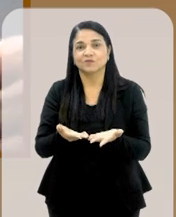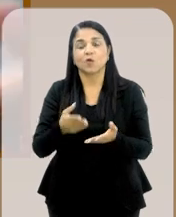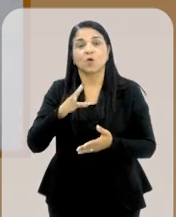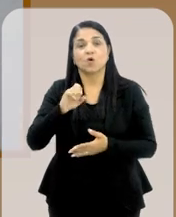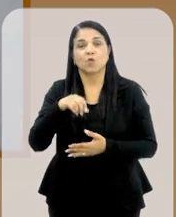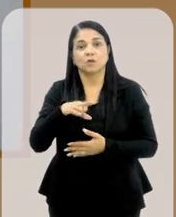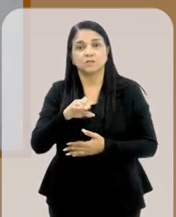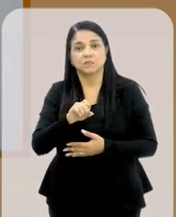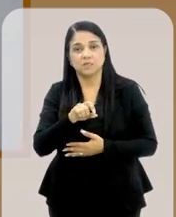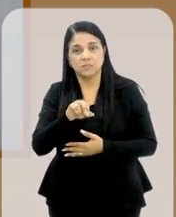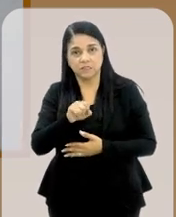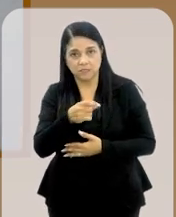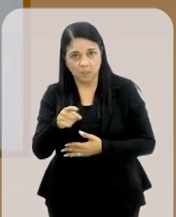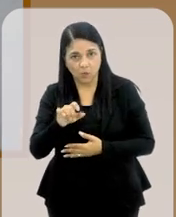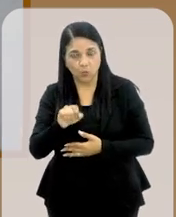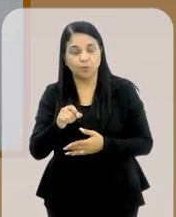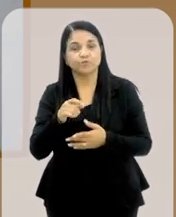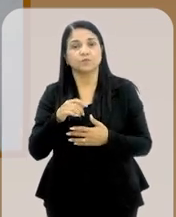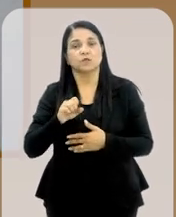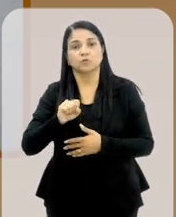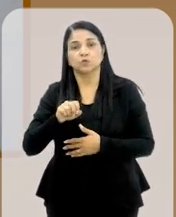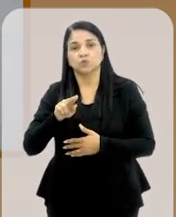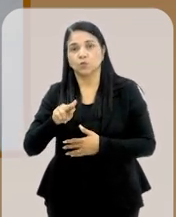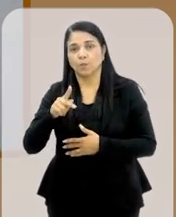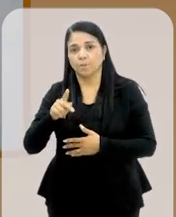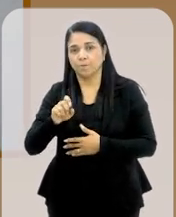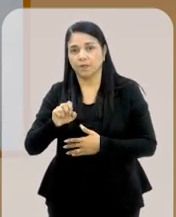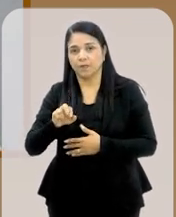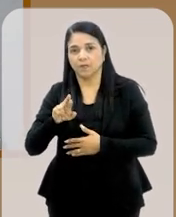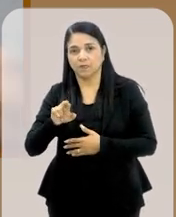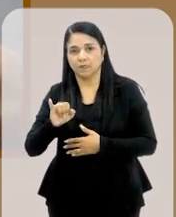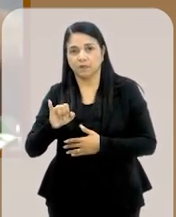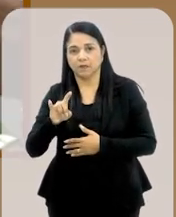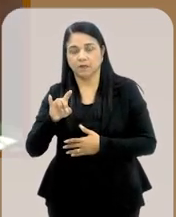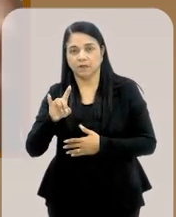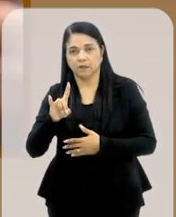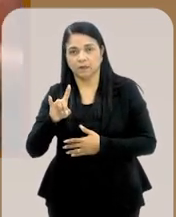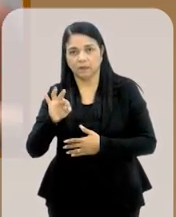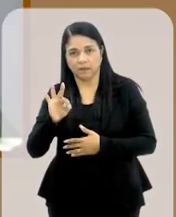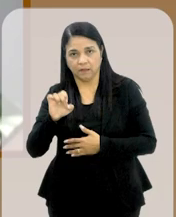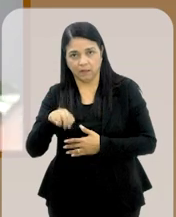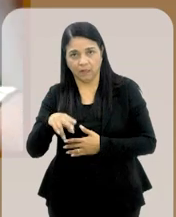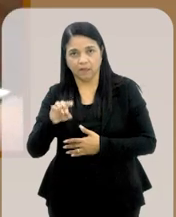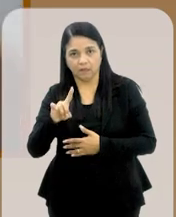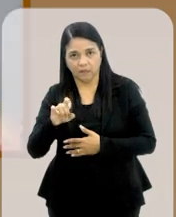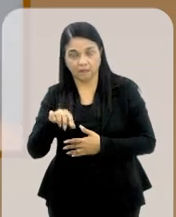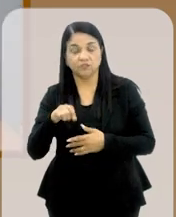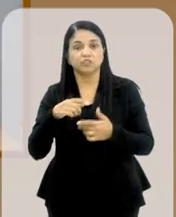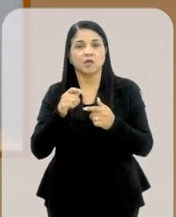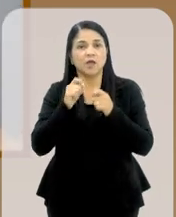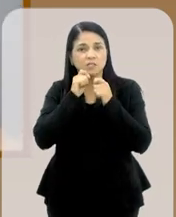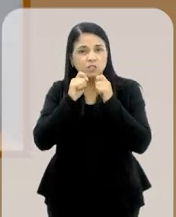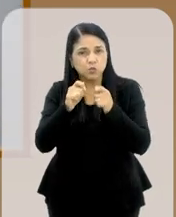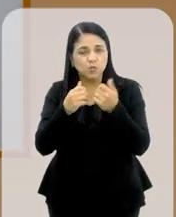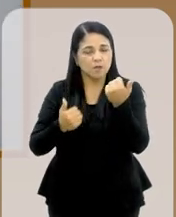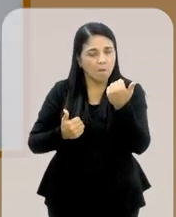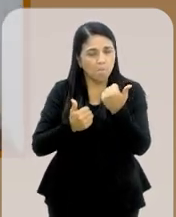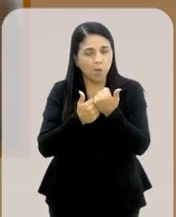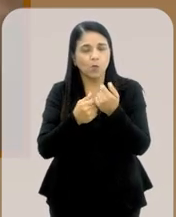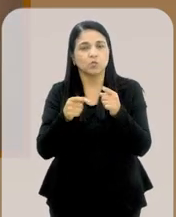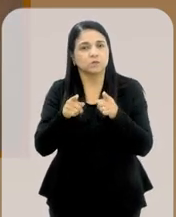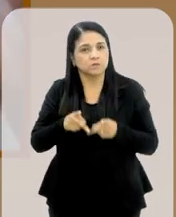né? Que foi a Conceição de Maria, que atualmente é superintendente, e que eu já a conheci e que me fazia uma certa